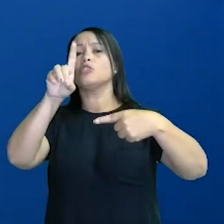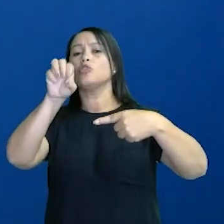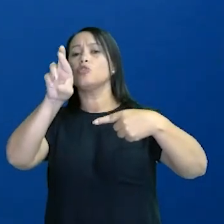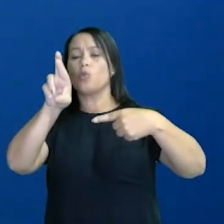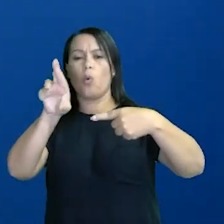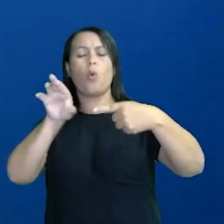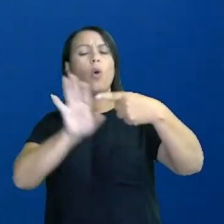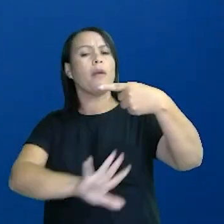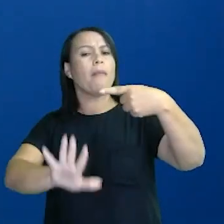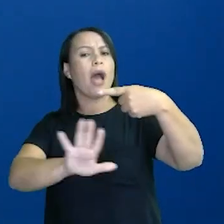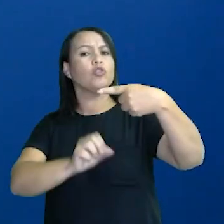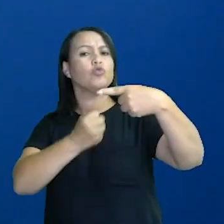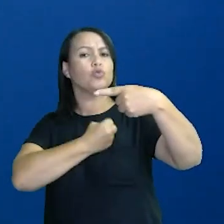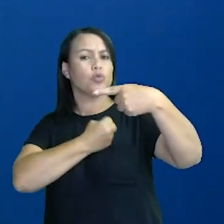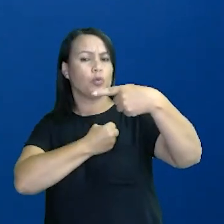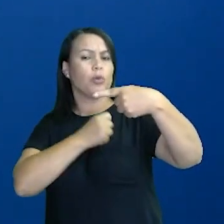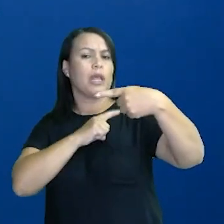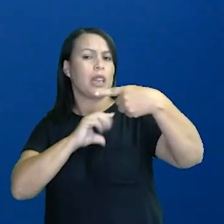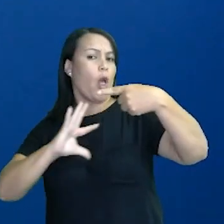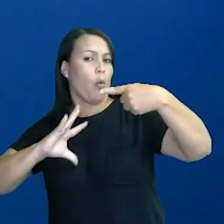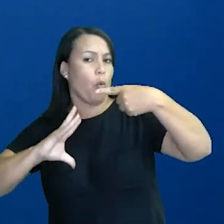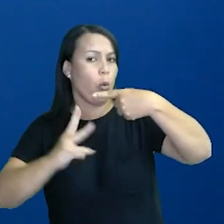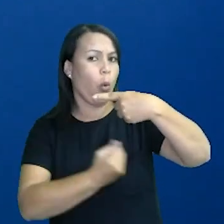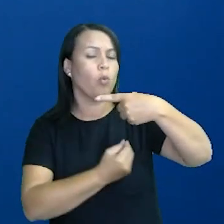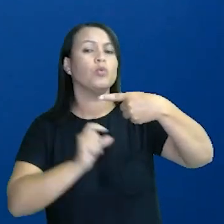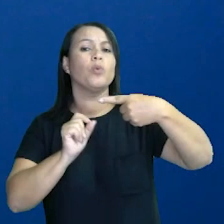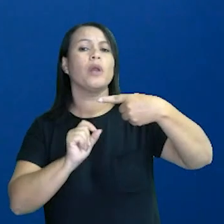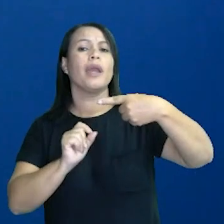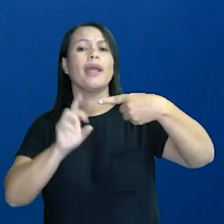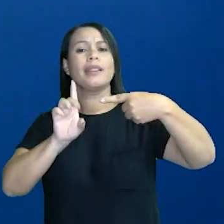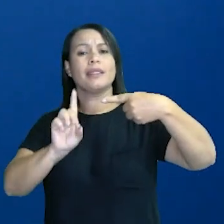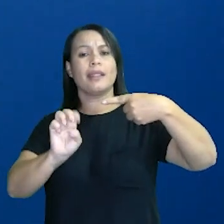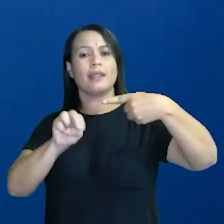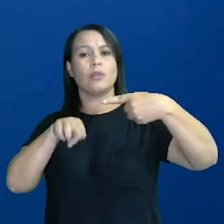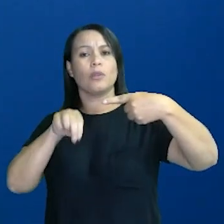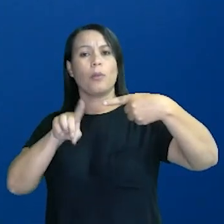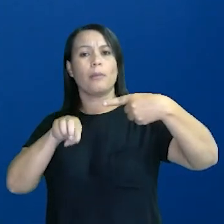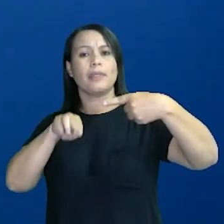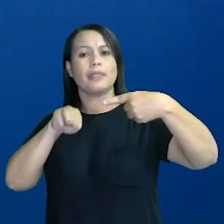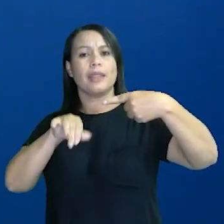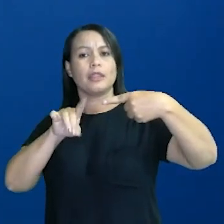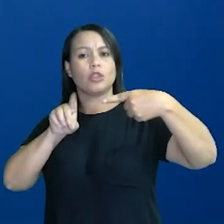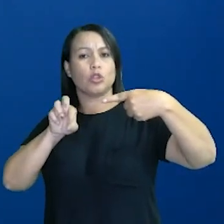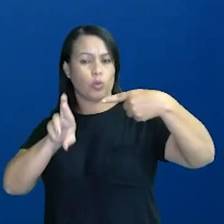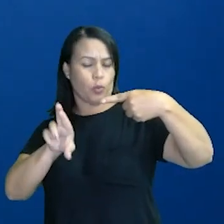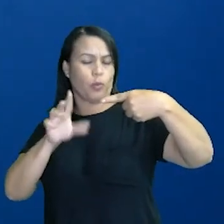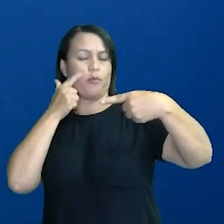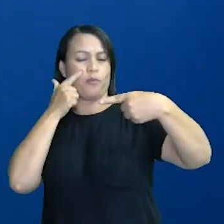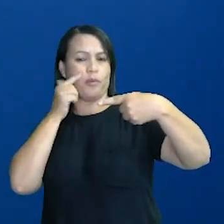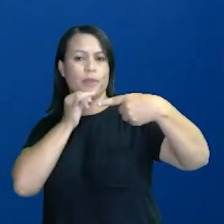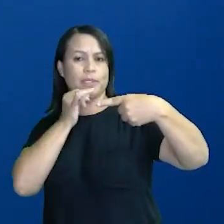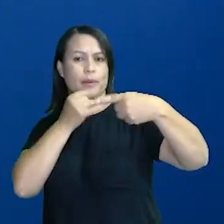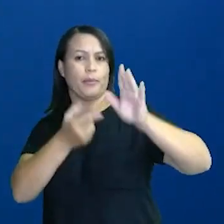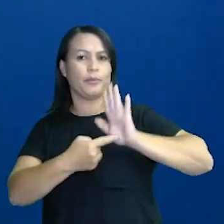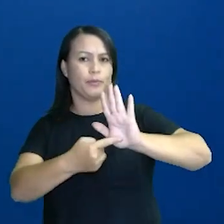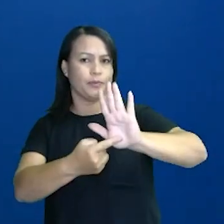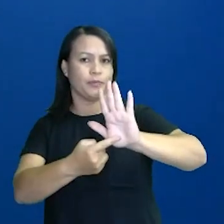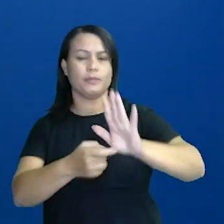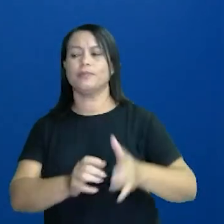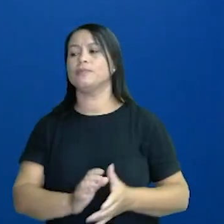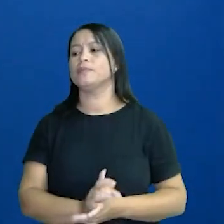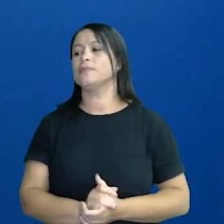tá? E o número que fica embaixo, que é o todo, nós chamamos de denominador, tá? Então, eu trouxe esse exemplo aqui para vocês,